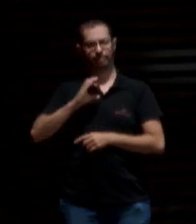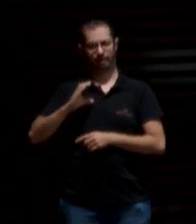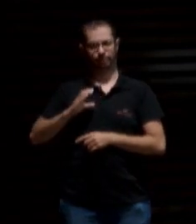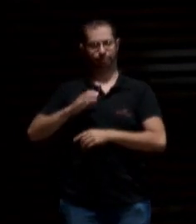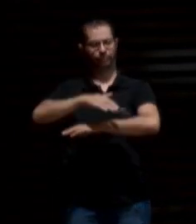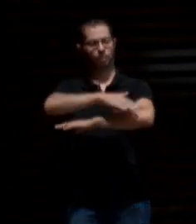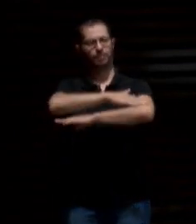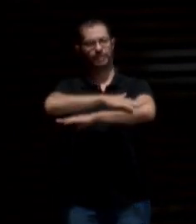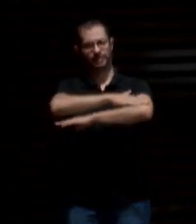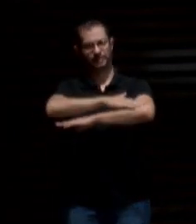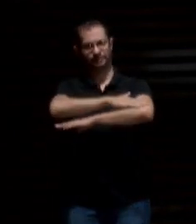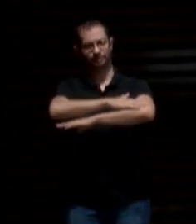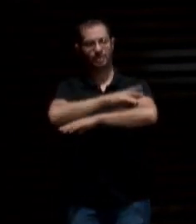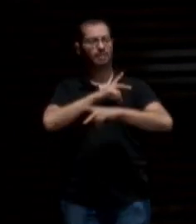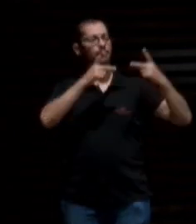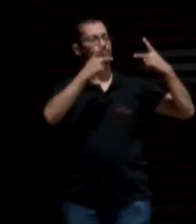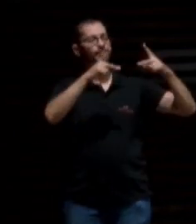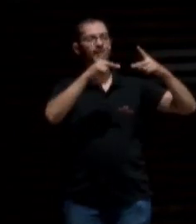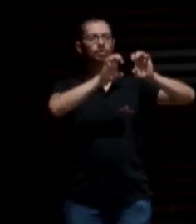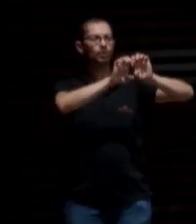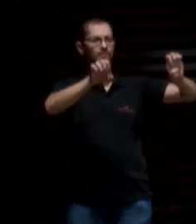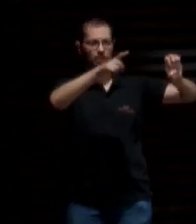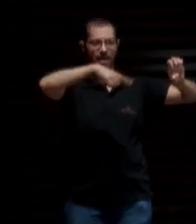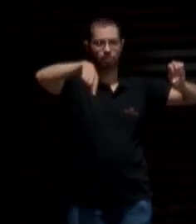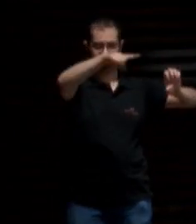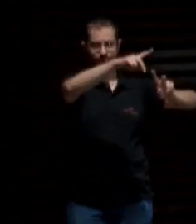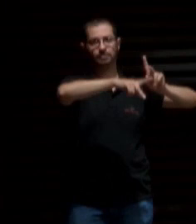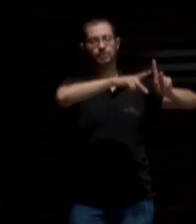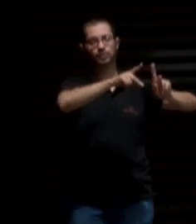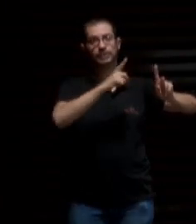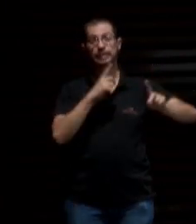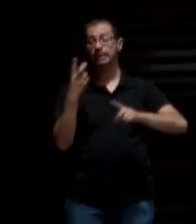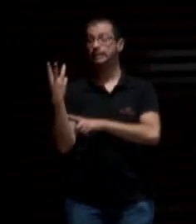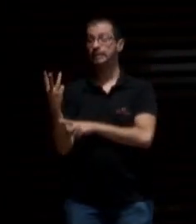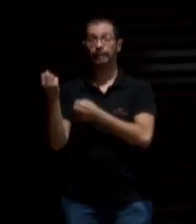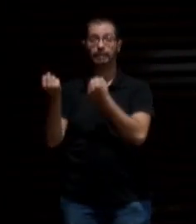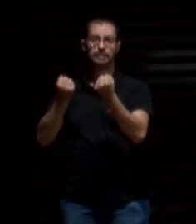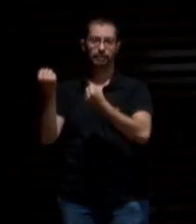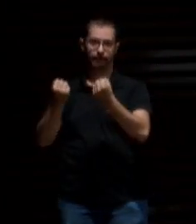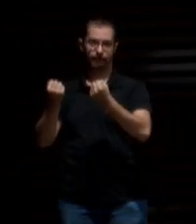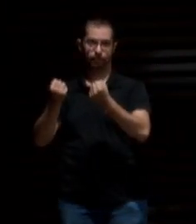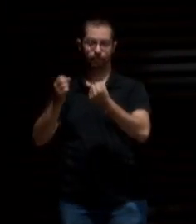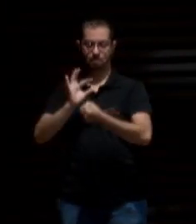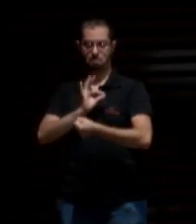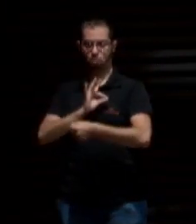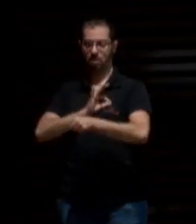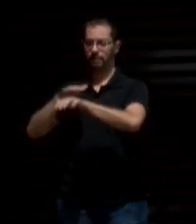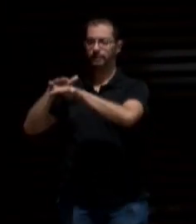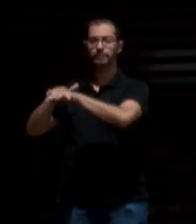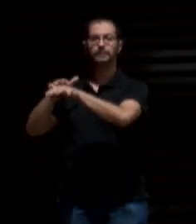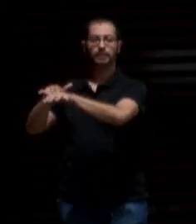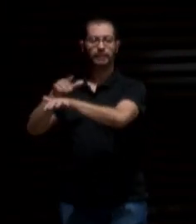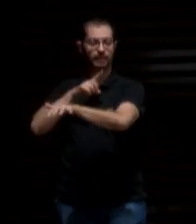da polícia se aproximaram dele e iriam levá-lo preso, porque ele estava com uma Bíblia